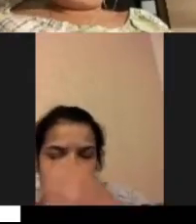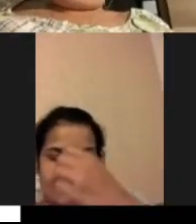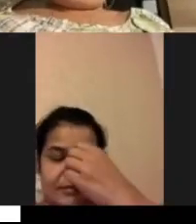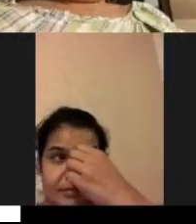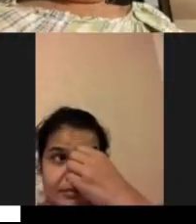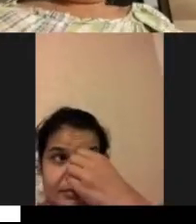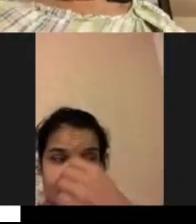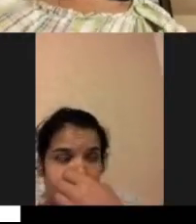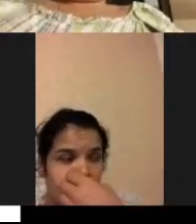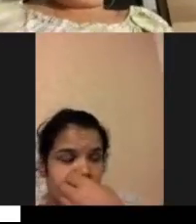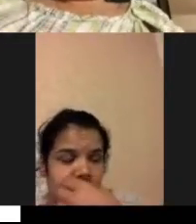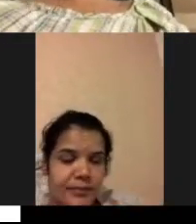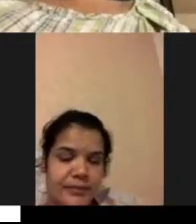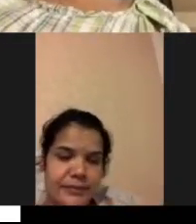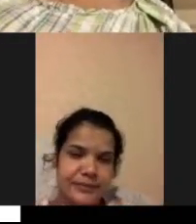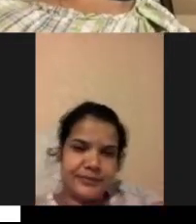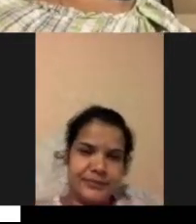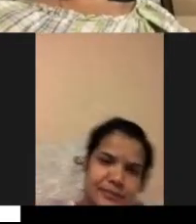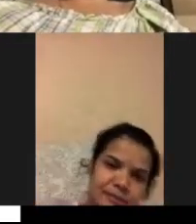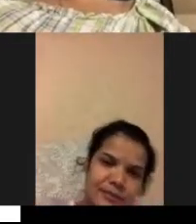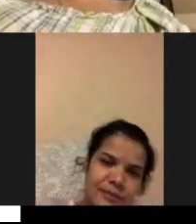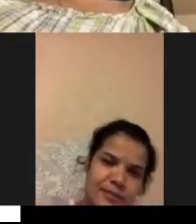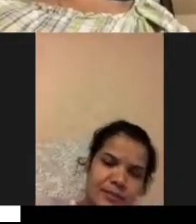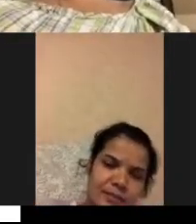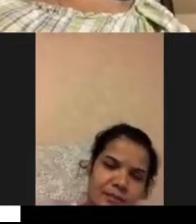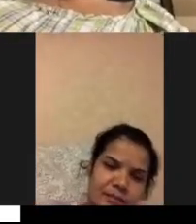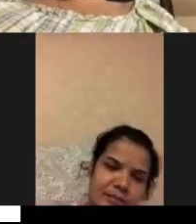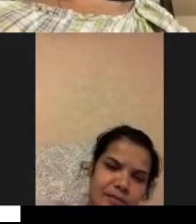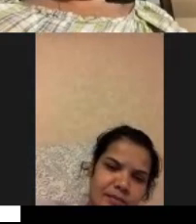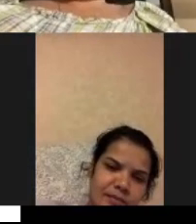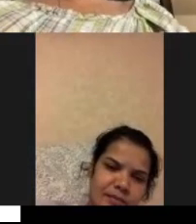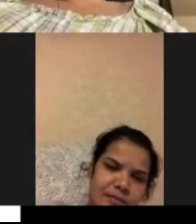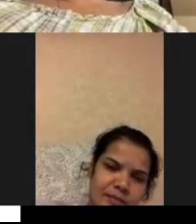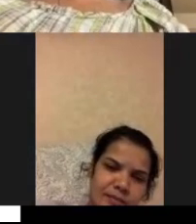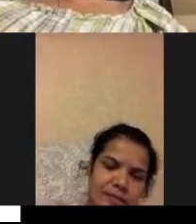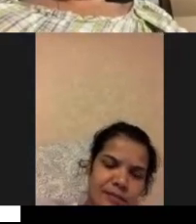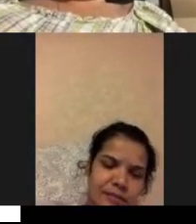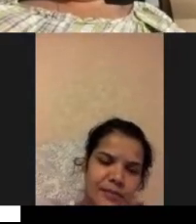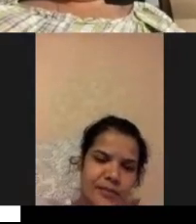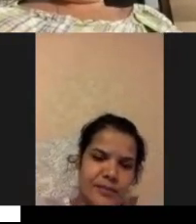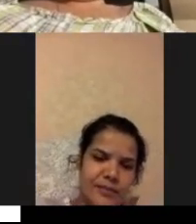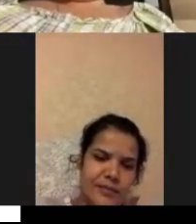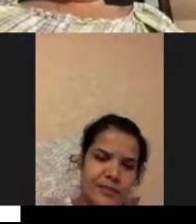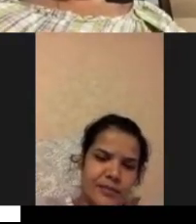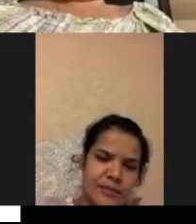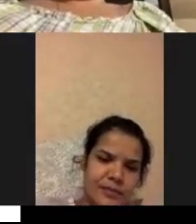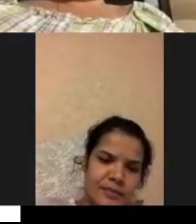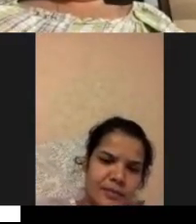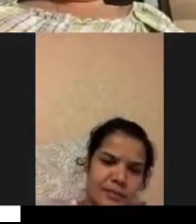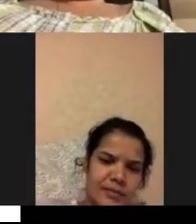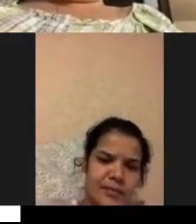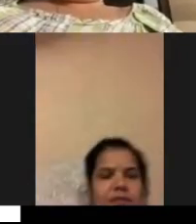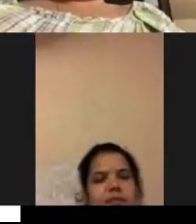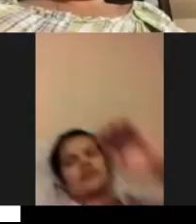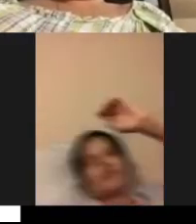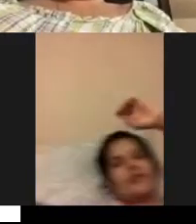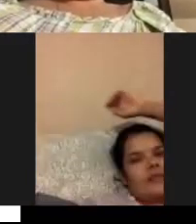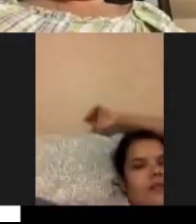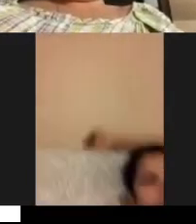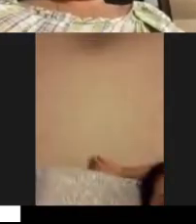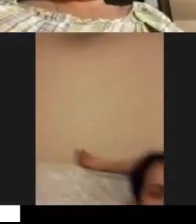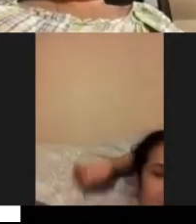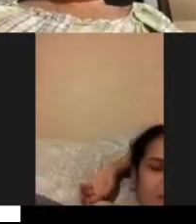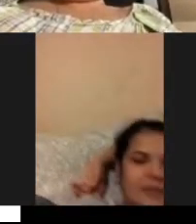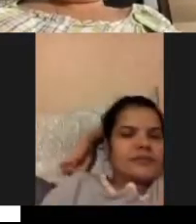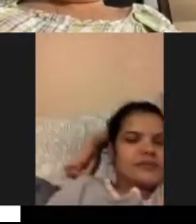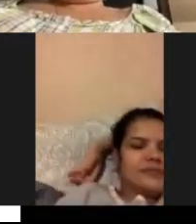é estruturado, porque isso dá ótimas ideias, não só para quem quer vender a low carb, como quem quer fazer para si mesmo, para a família.